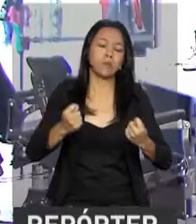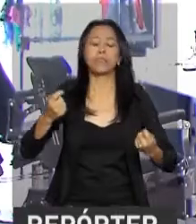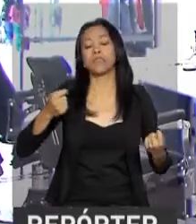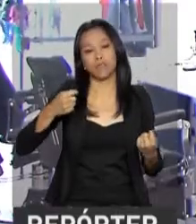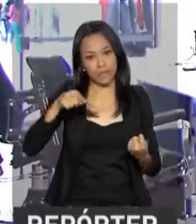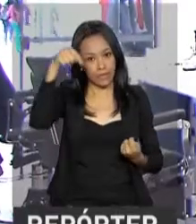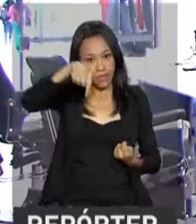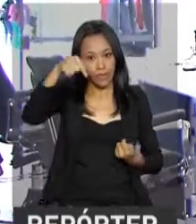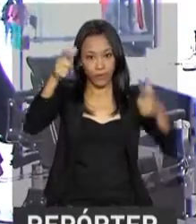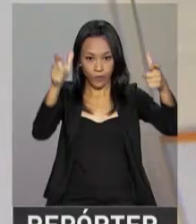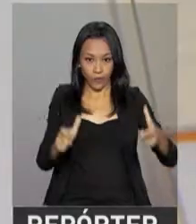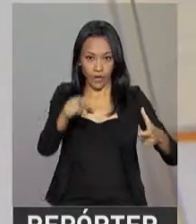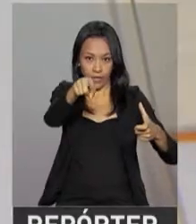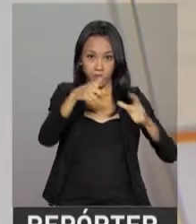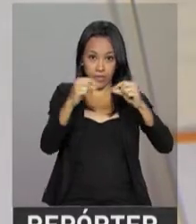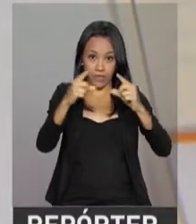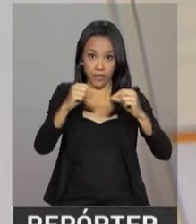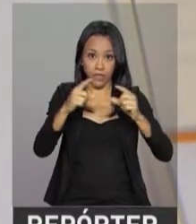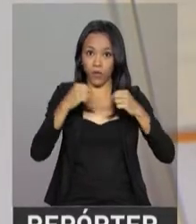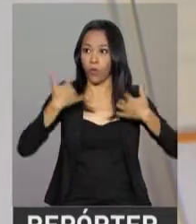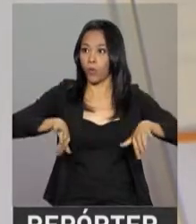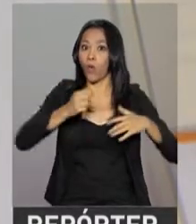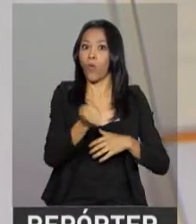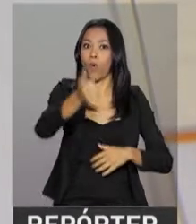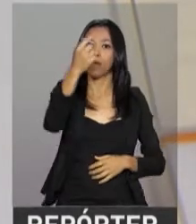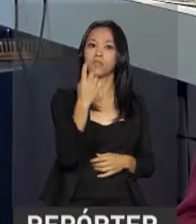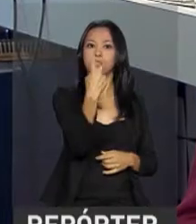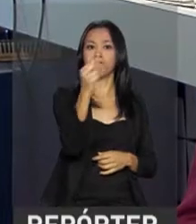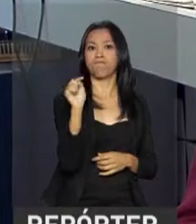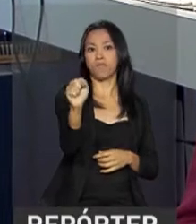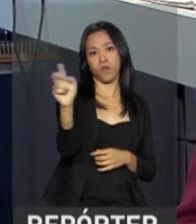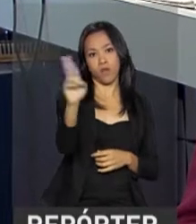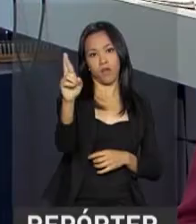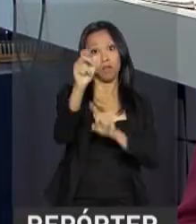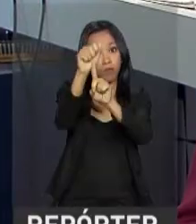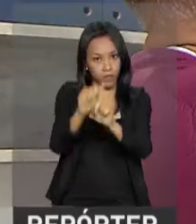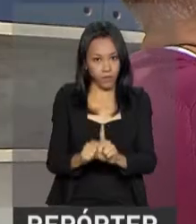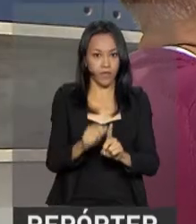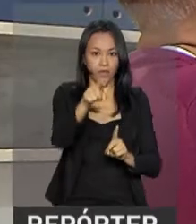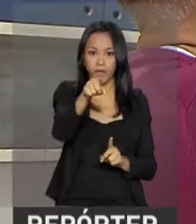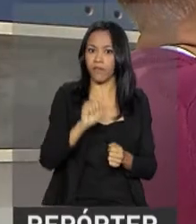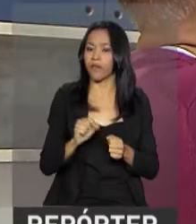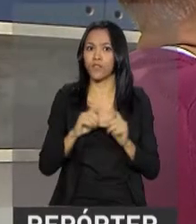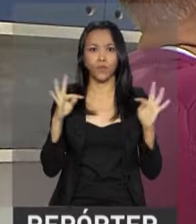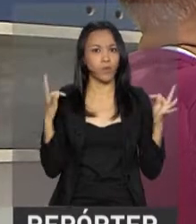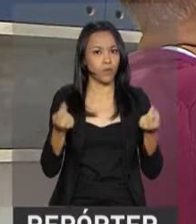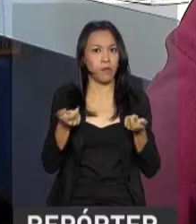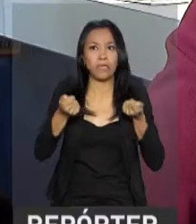de luz nessa barbearia de brasília chega a quase mil reais com o proprietário garante que faz de tudo para tentar